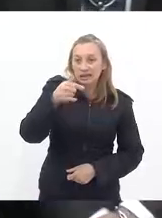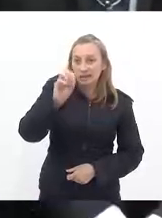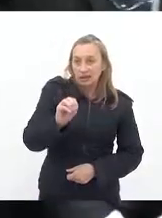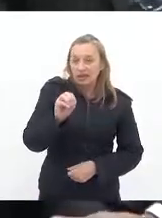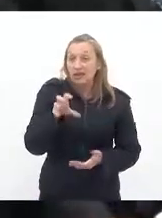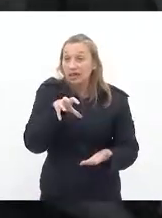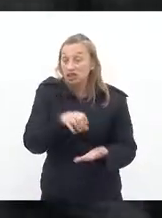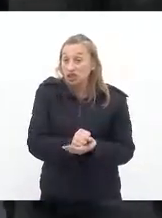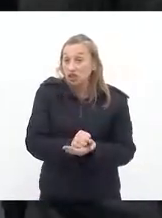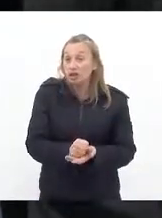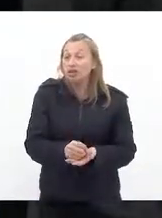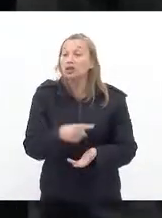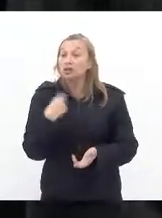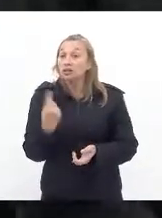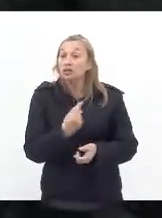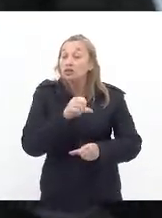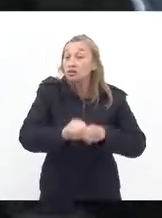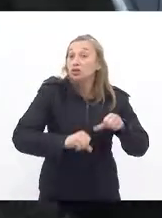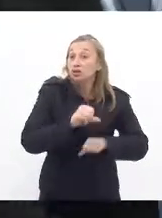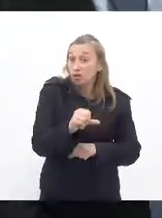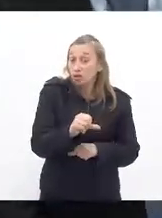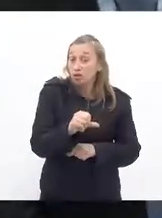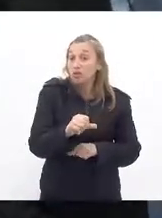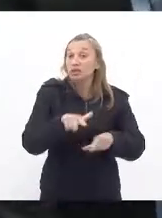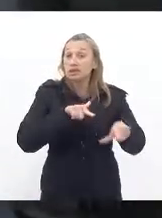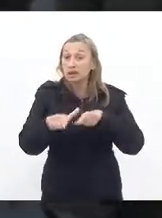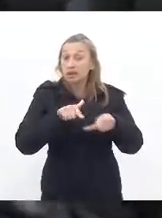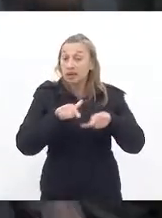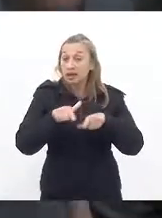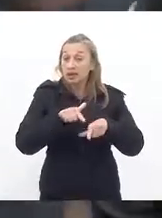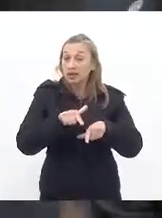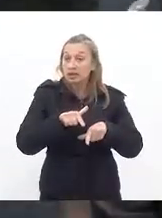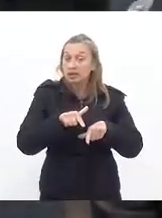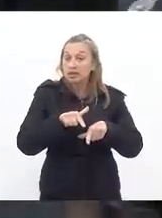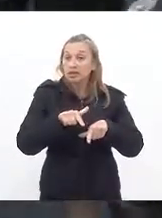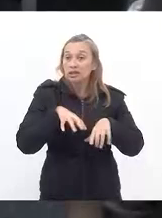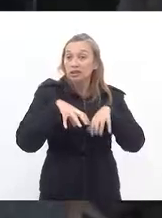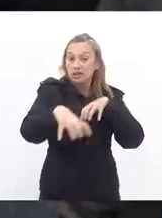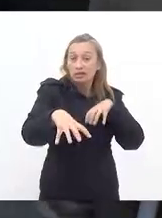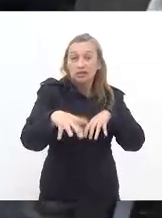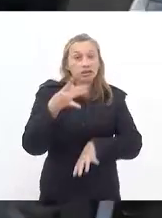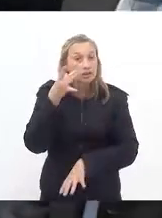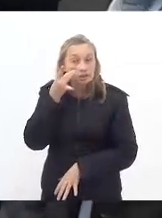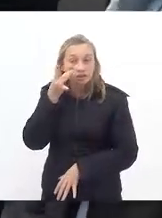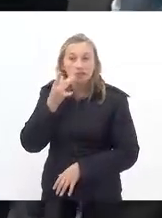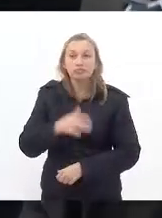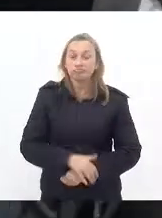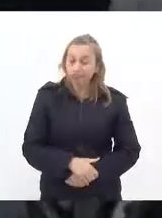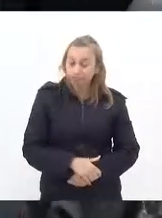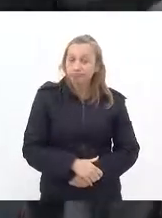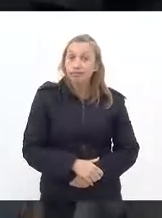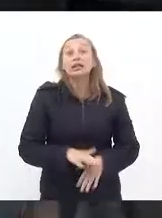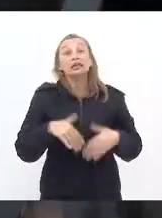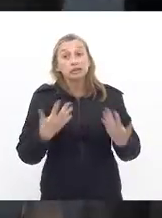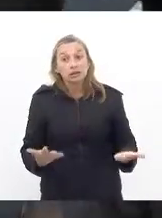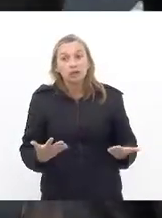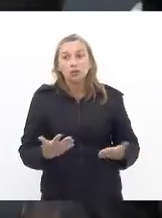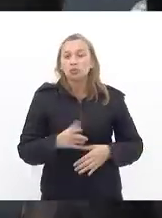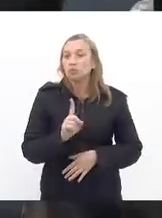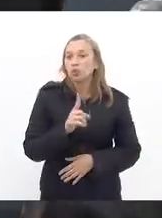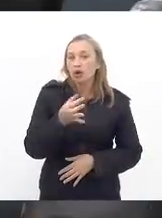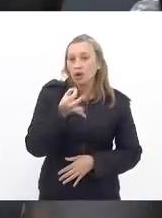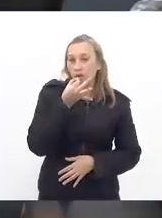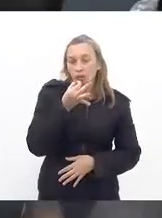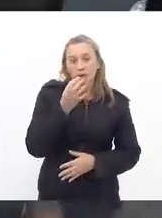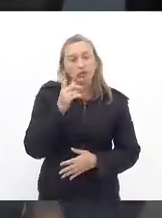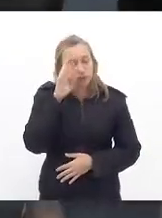registrada e nós estamos transformando trabalhando em forma híbrida presencial e remoto então isso não é argumento